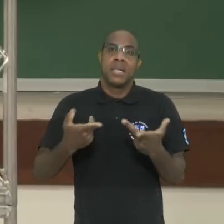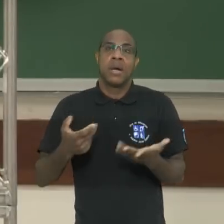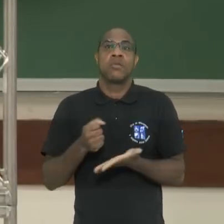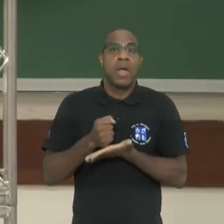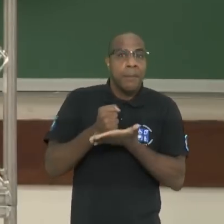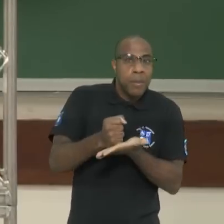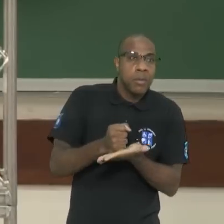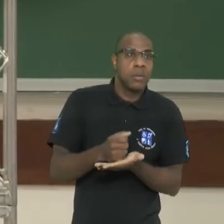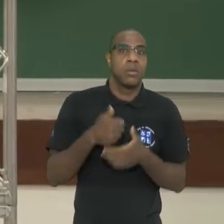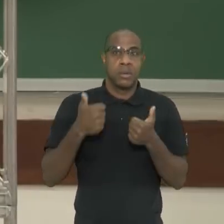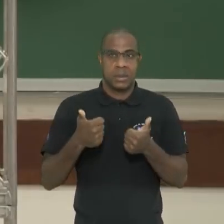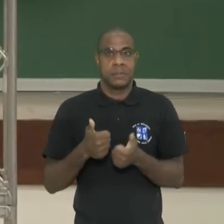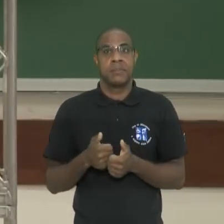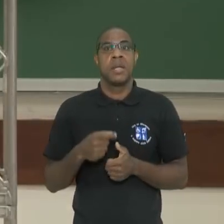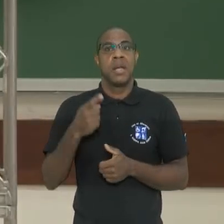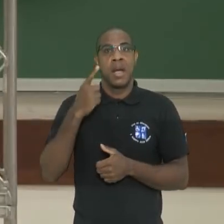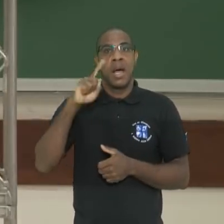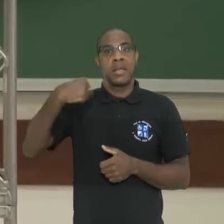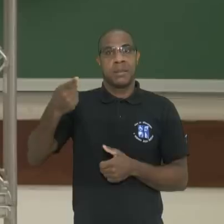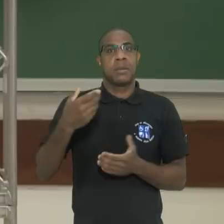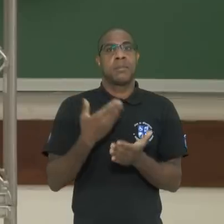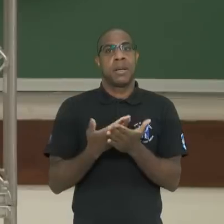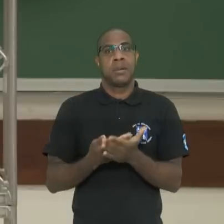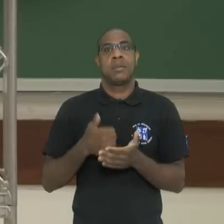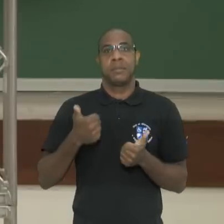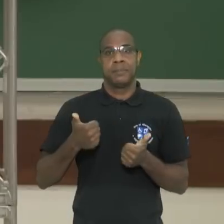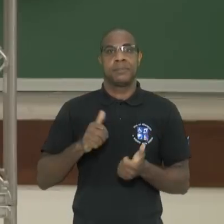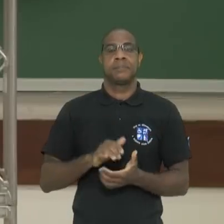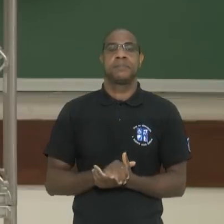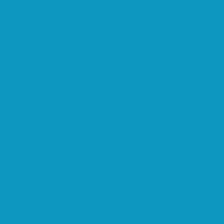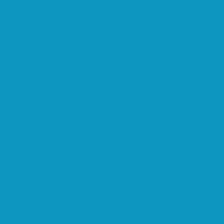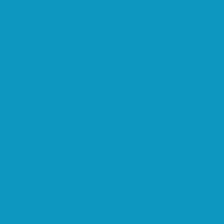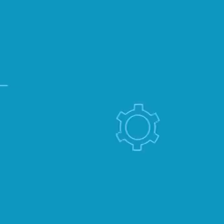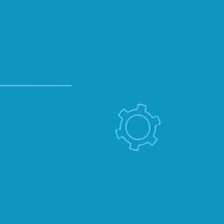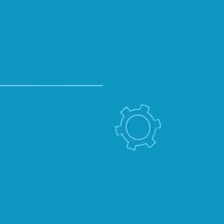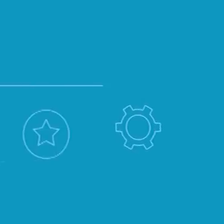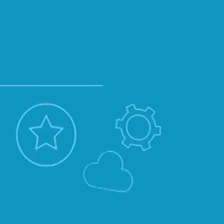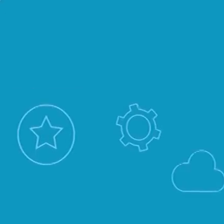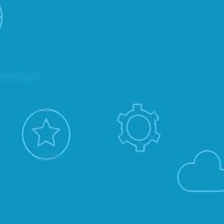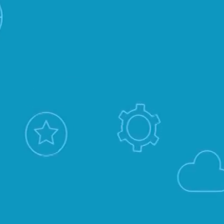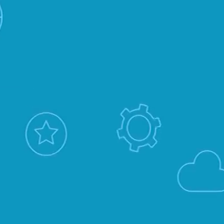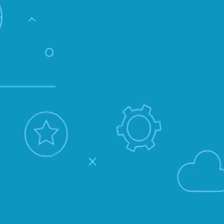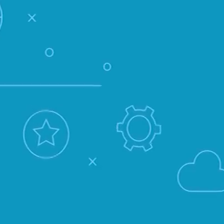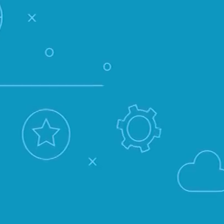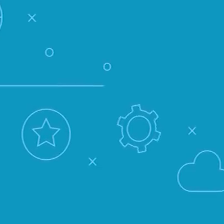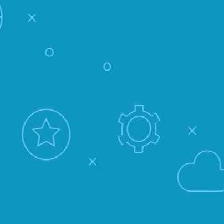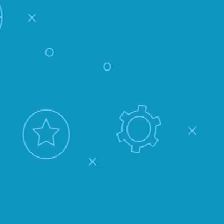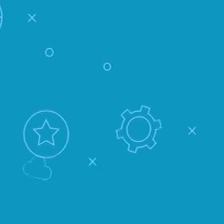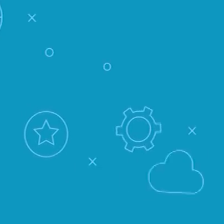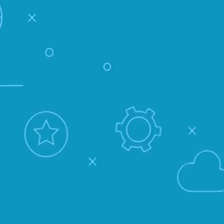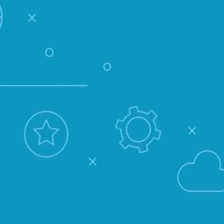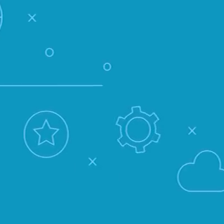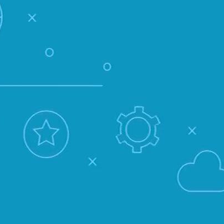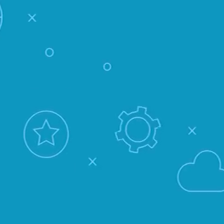Combinado? Nos vemos na próxima aula. Tchau, tchau!